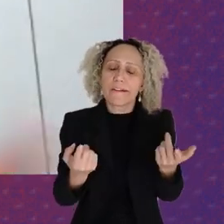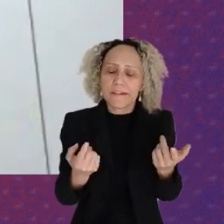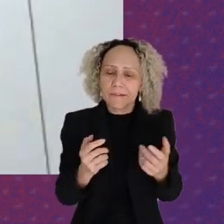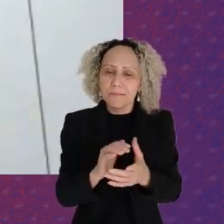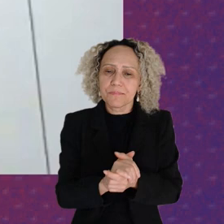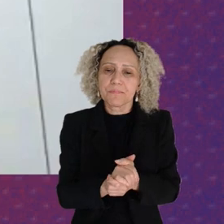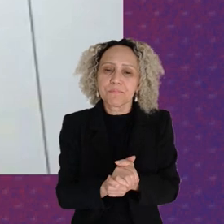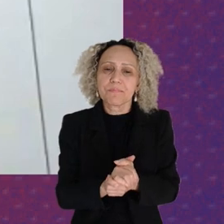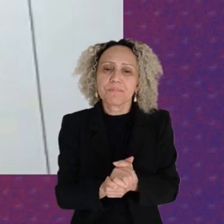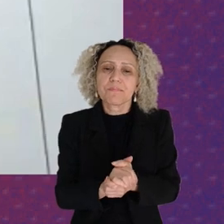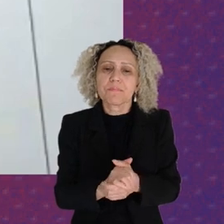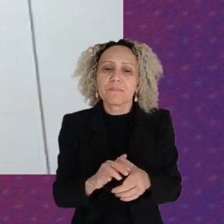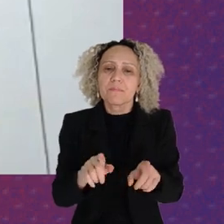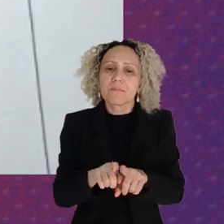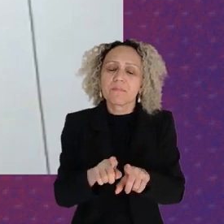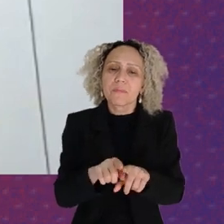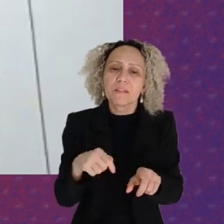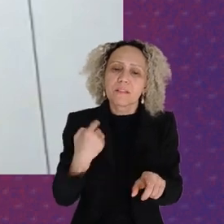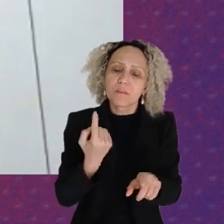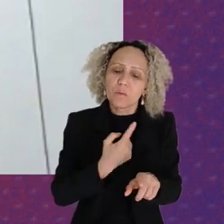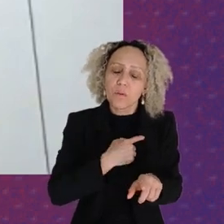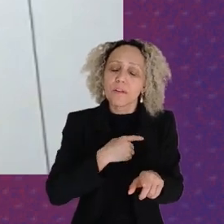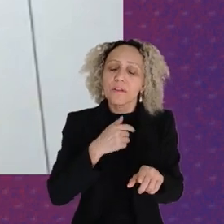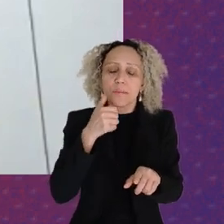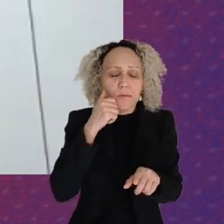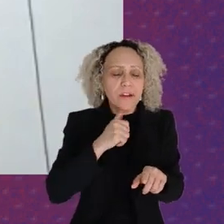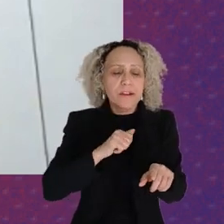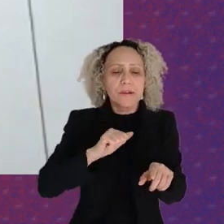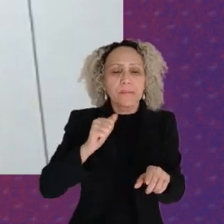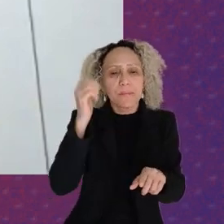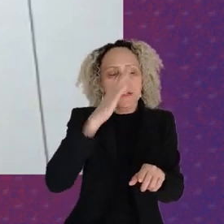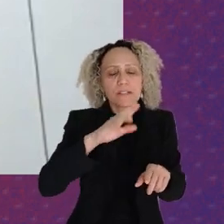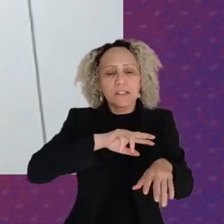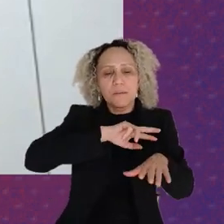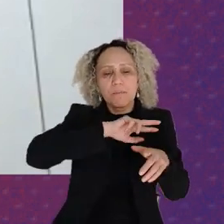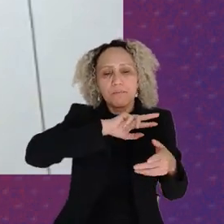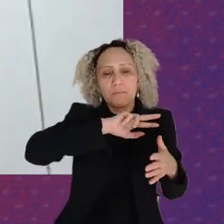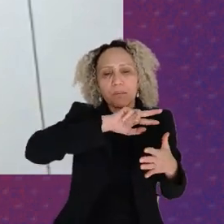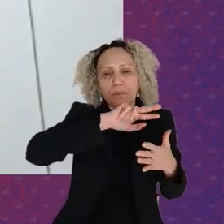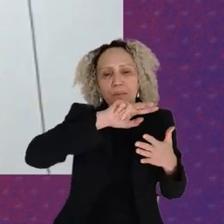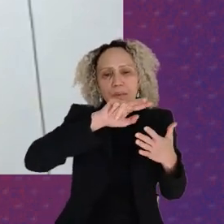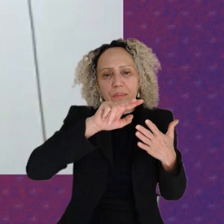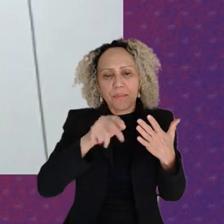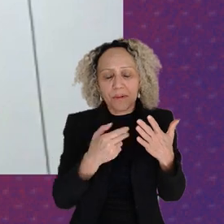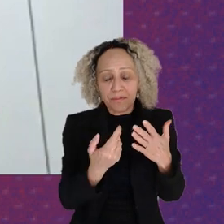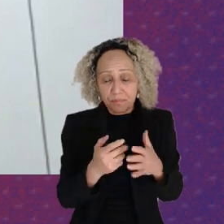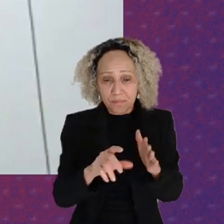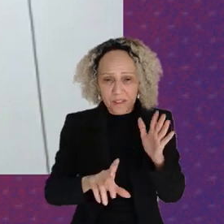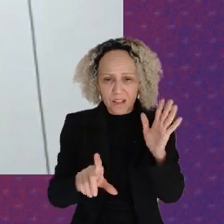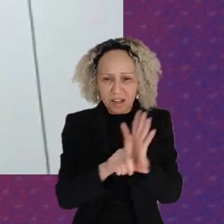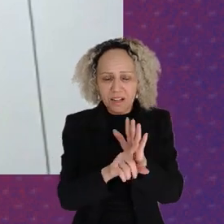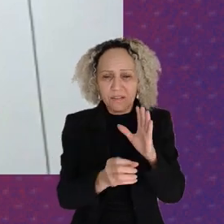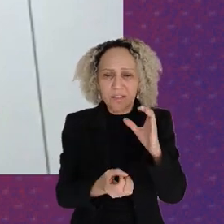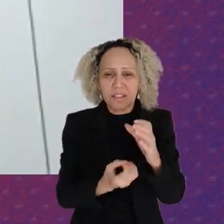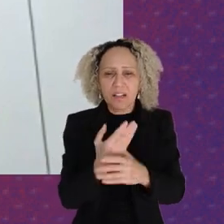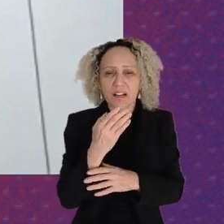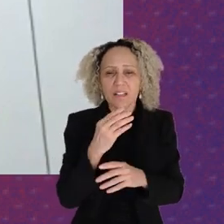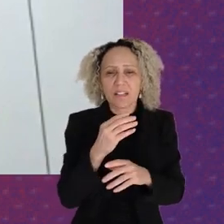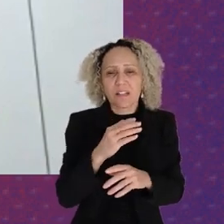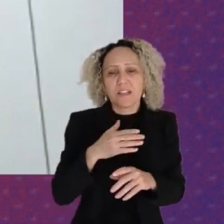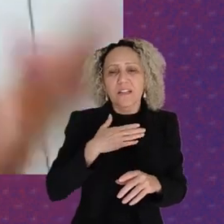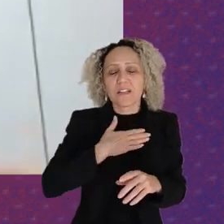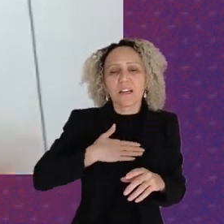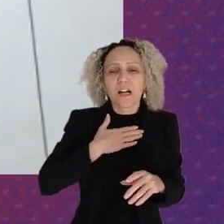nossa diversidade de mulheres brasileiras, né? Então, essa lei foi sancionada em agosto de 2021 e